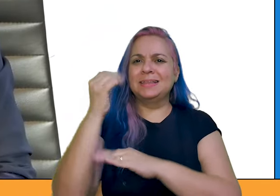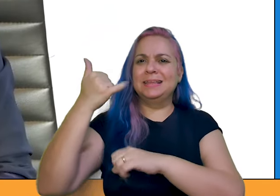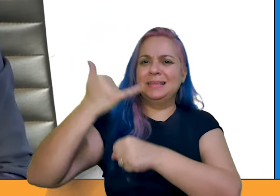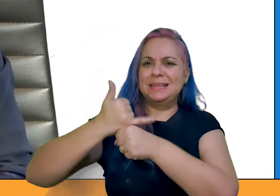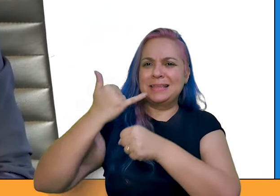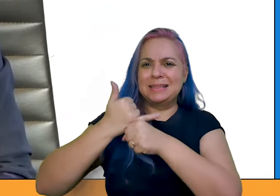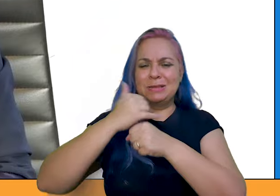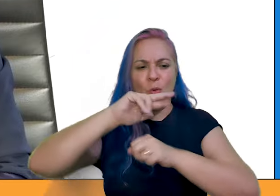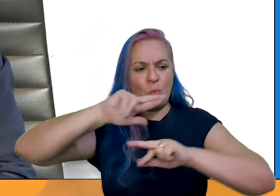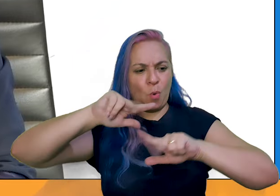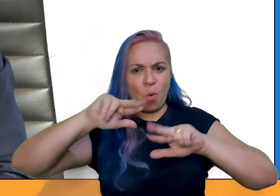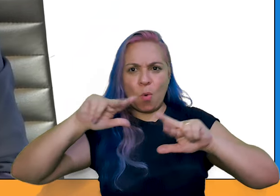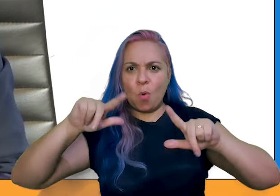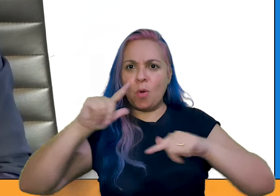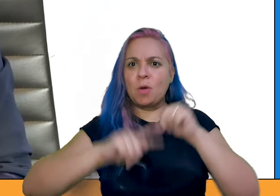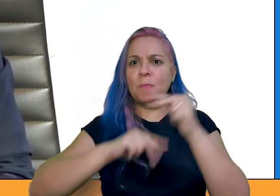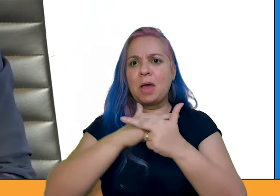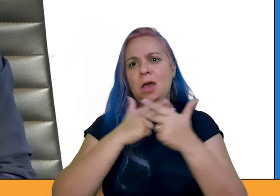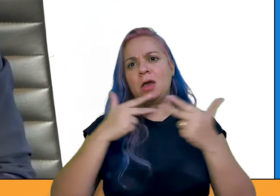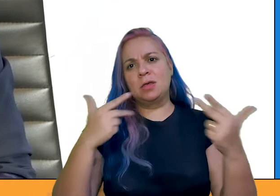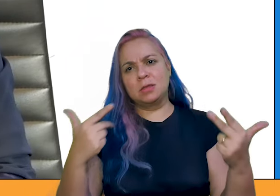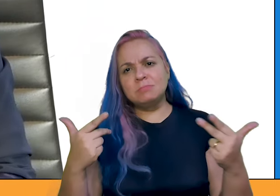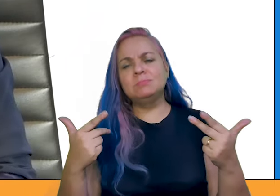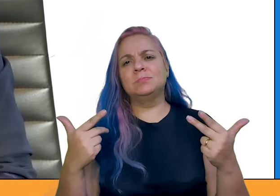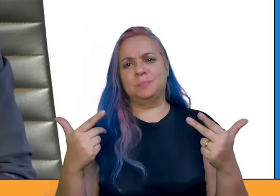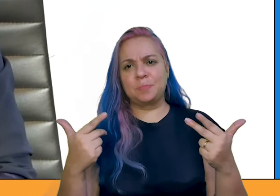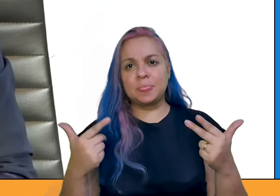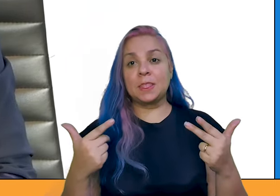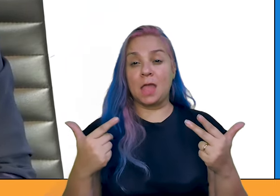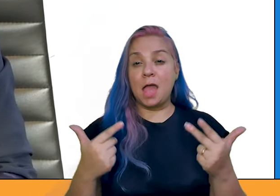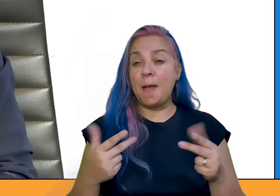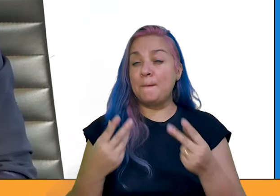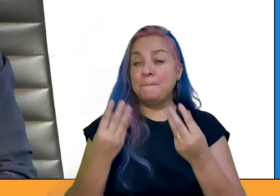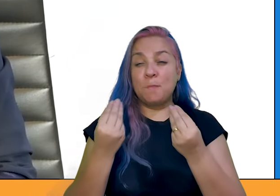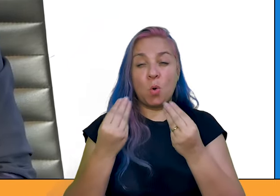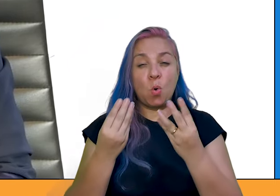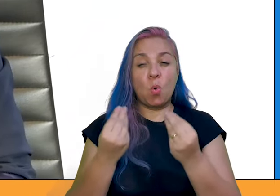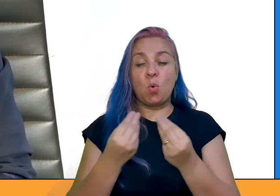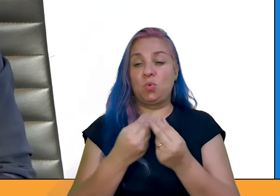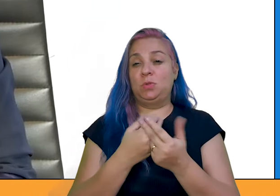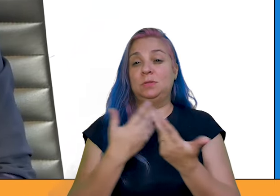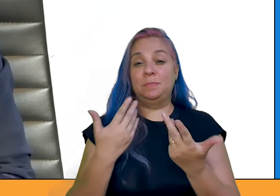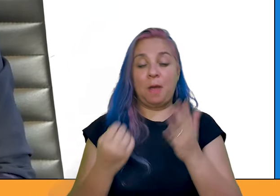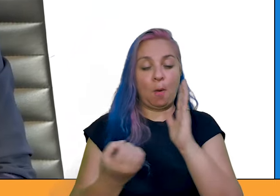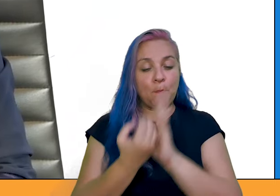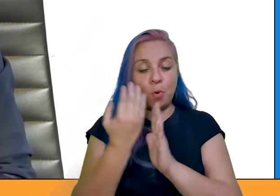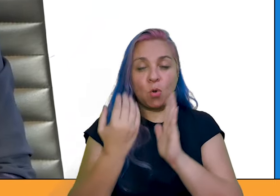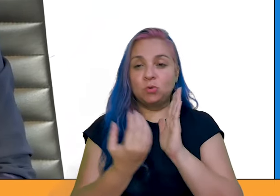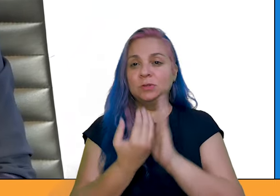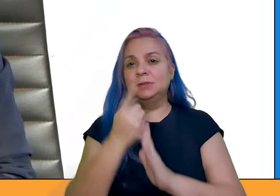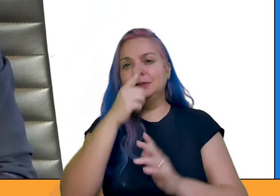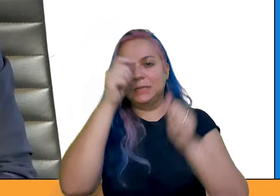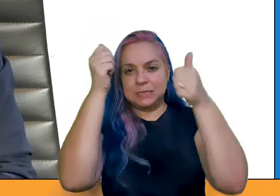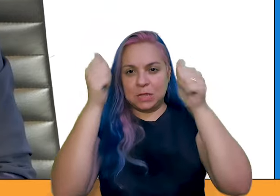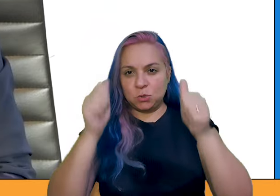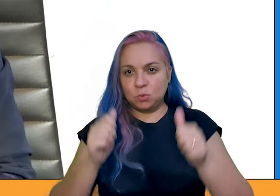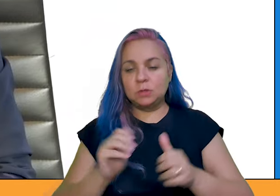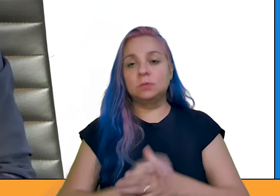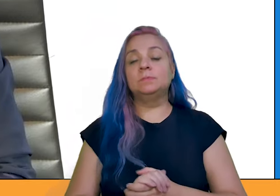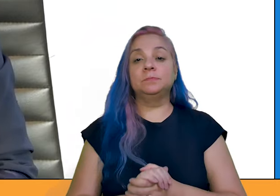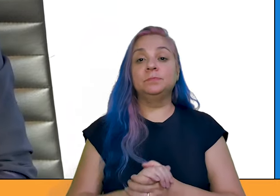madeira, metal, cabaça, penas e pele animal. Ou seja, é uma riqueza de materiais para a produção